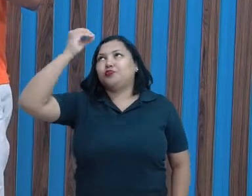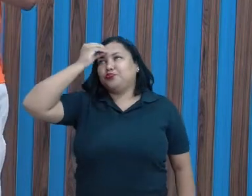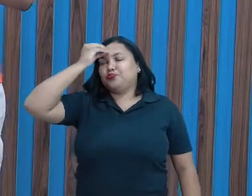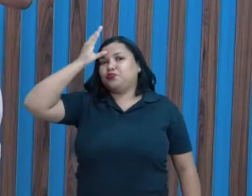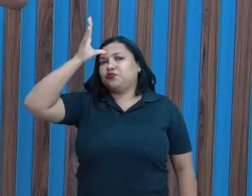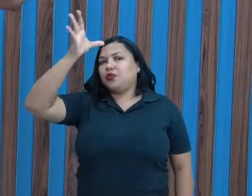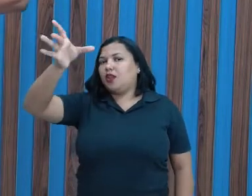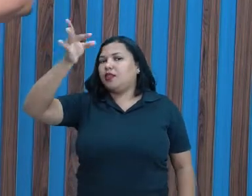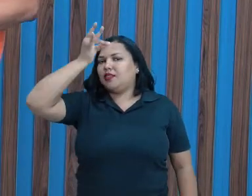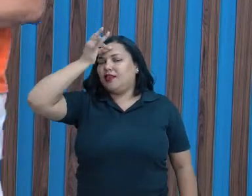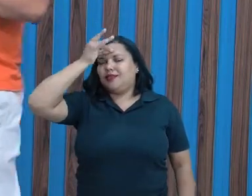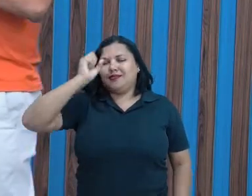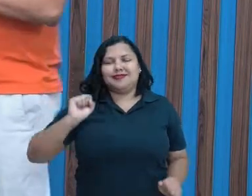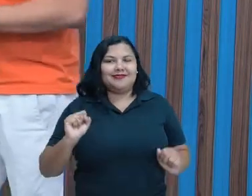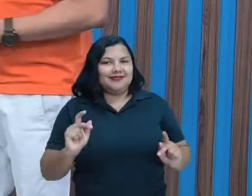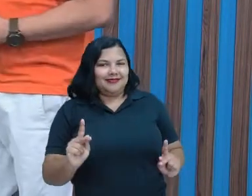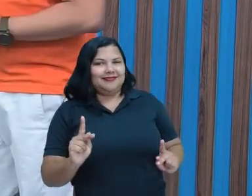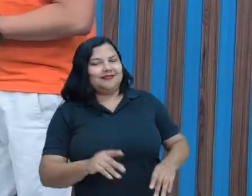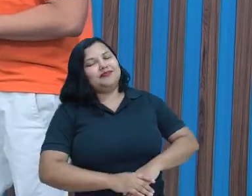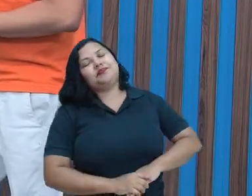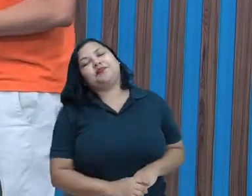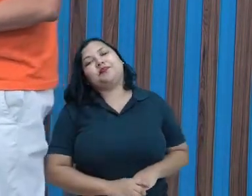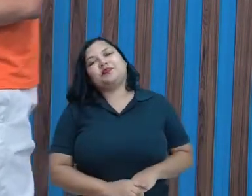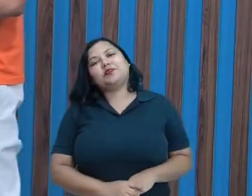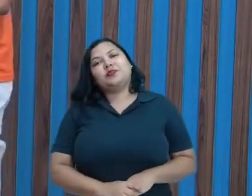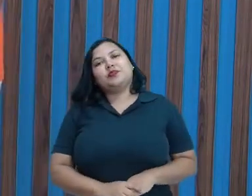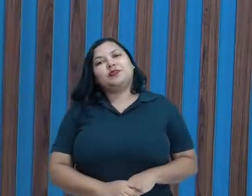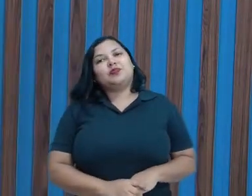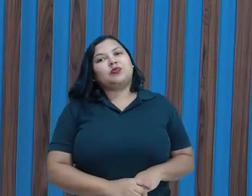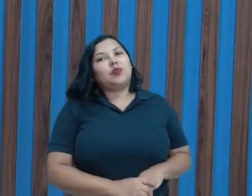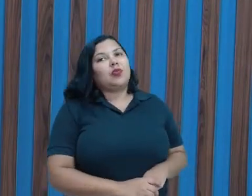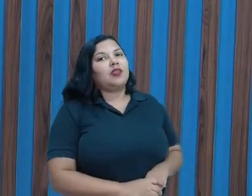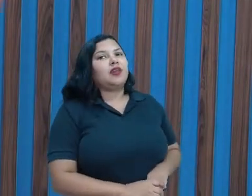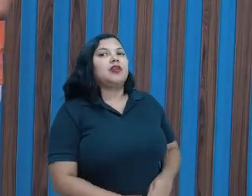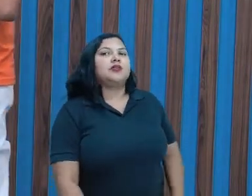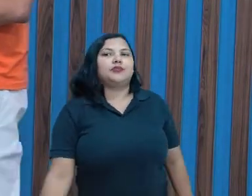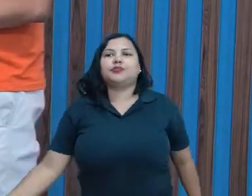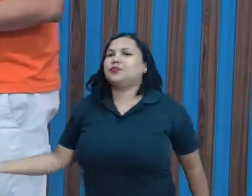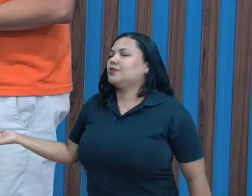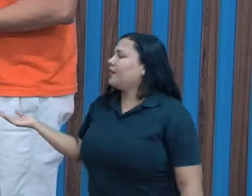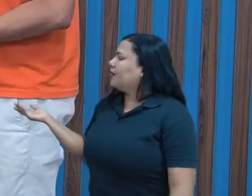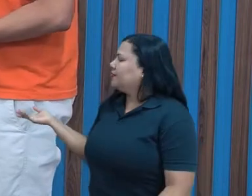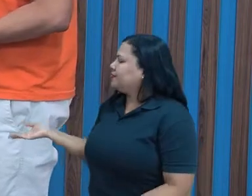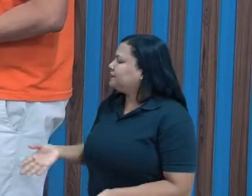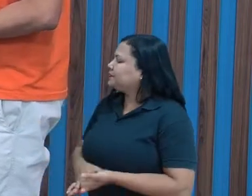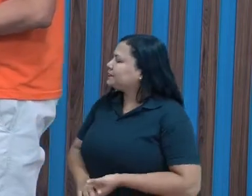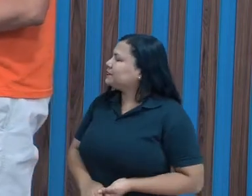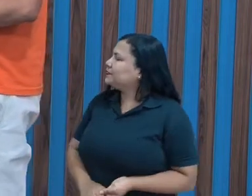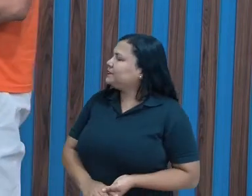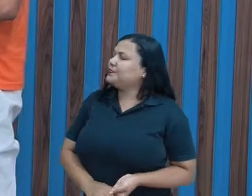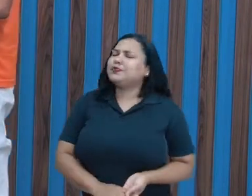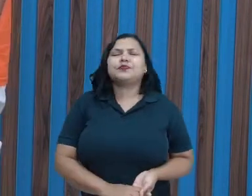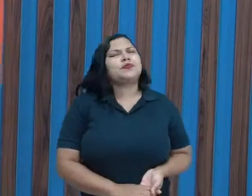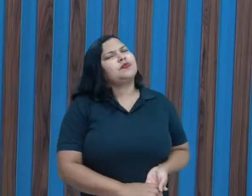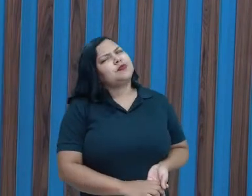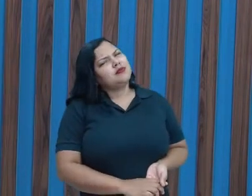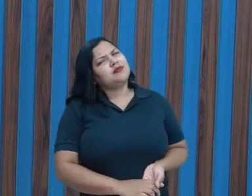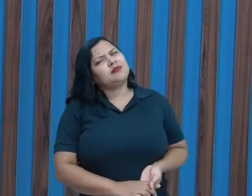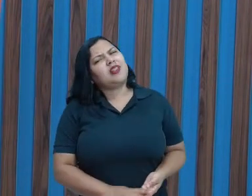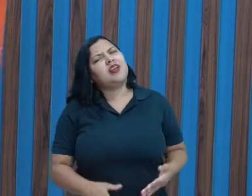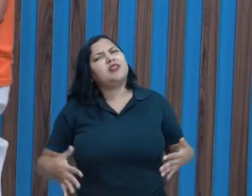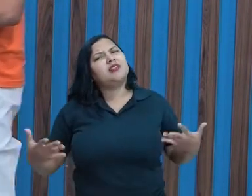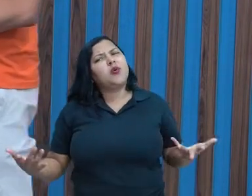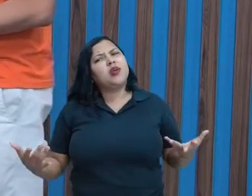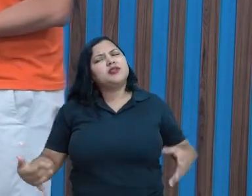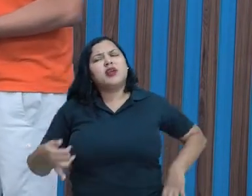internalizado esses termos na sua cabeça aí, você pode usar no seu inglês. Então, ó, what makes a poem a poem? What makes a poem a